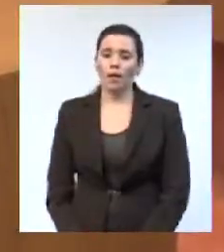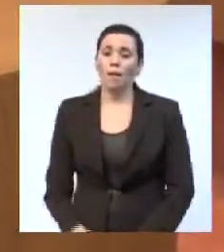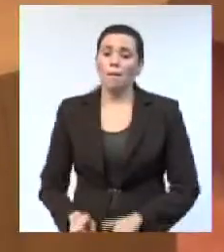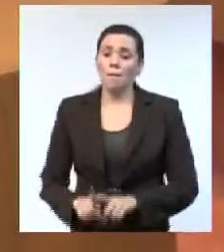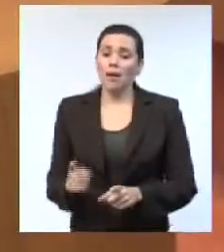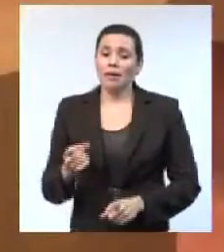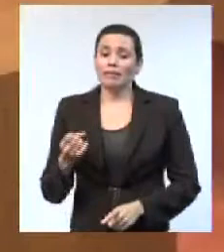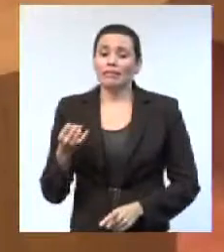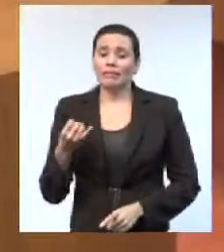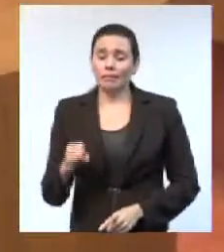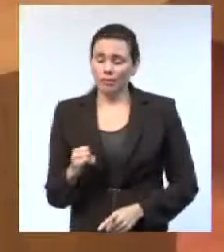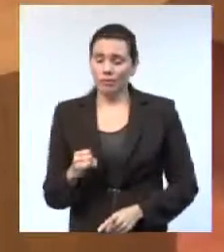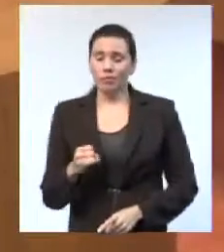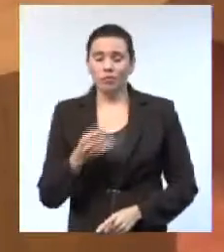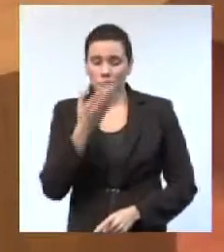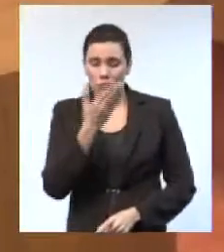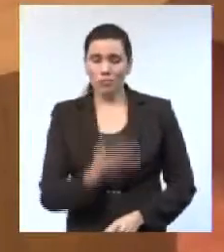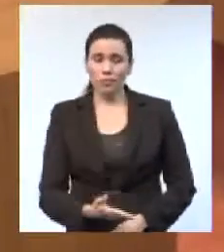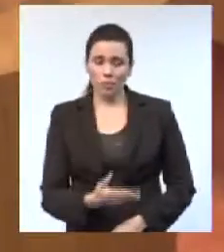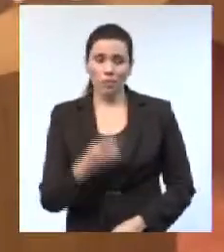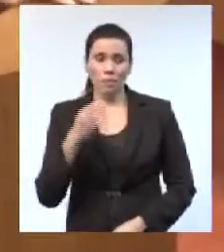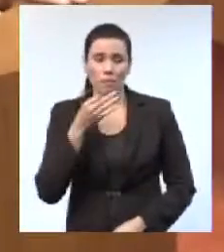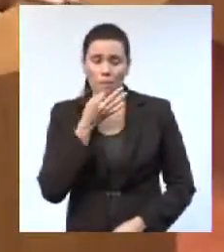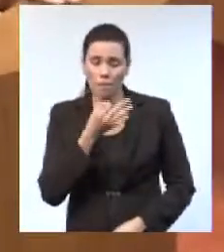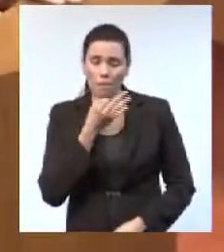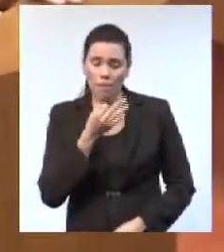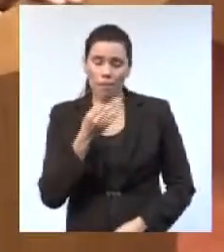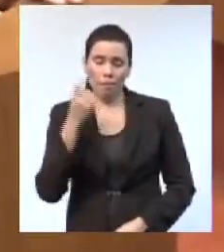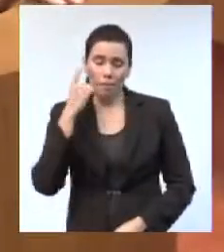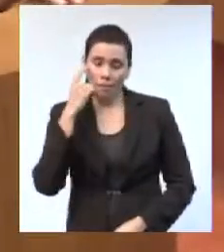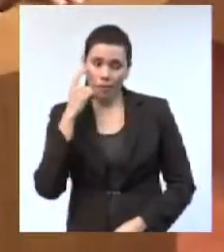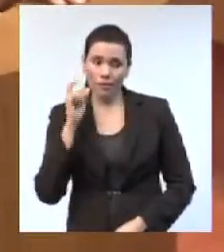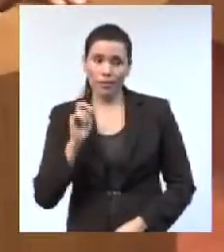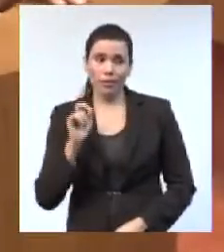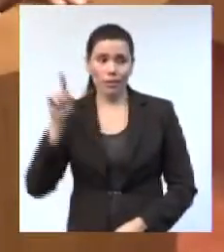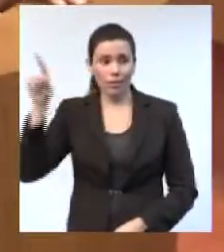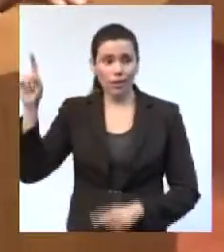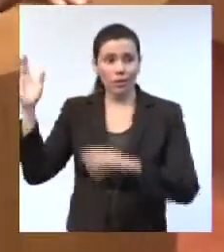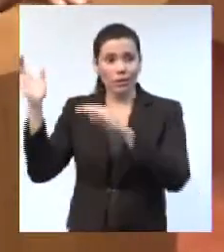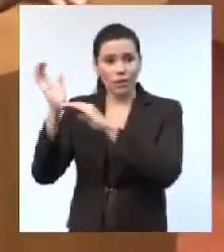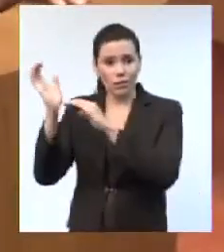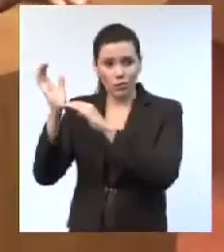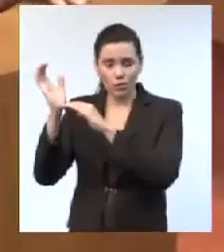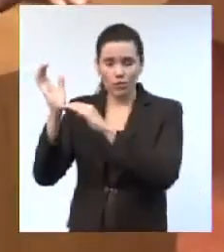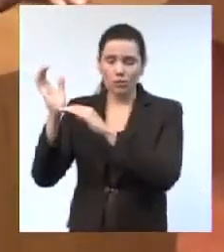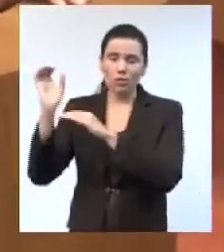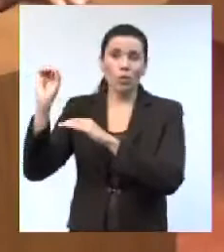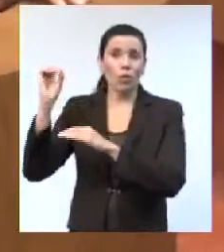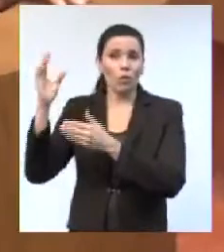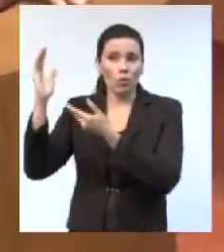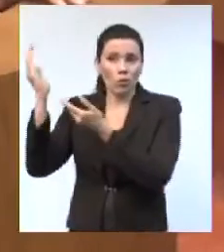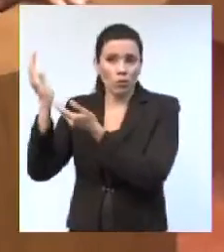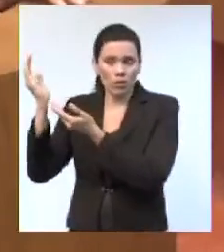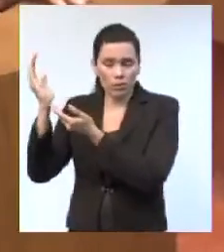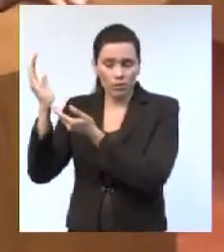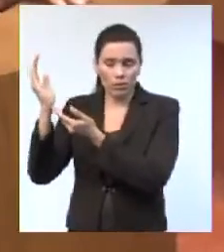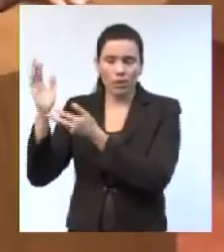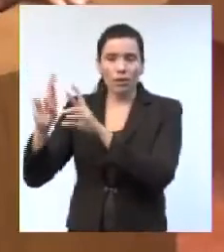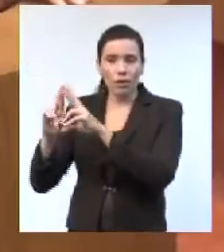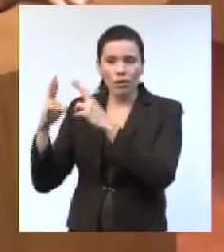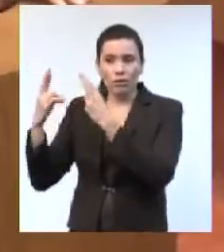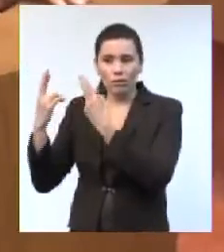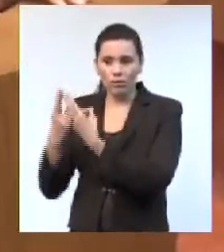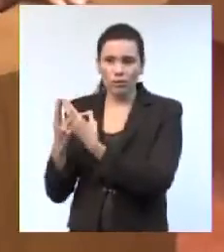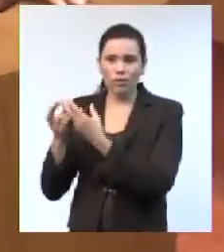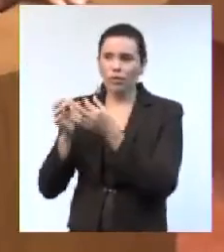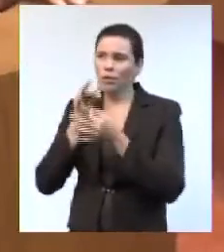horas, a decretação de intervenção do Maranhão, eu pergunto, por que que nos últimos anos o Congresso Nacional, já que acha que tem